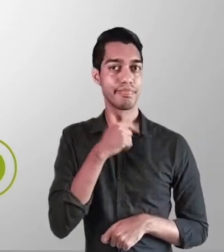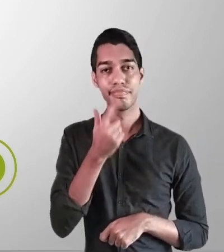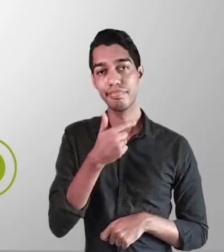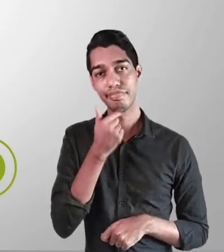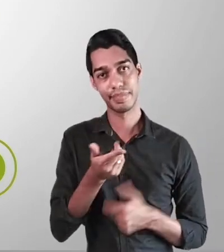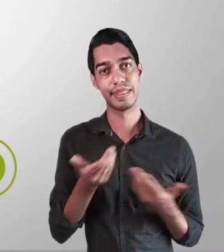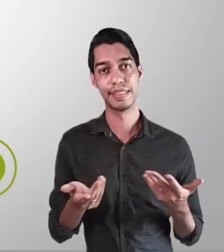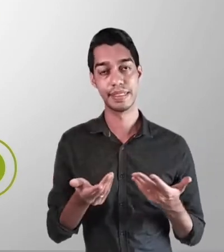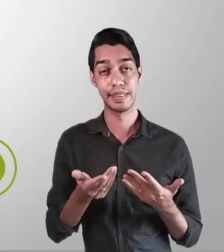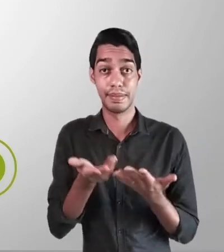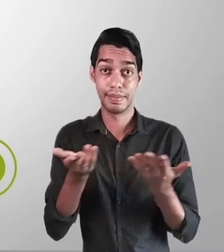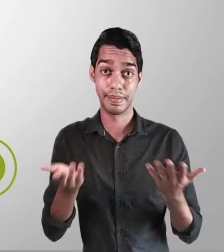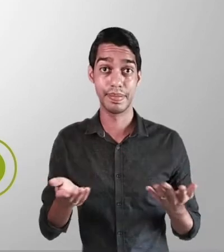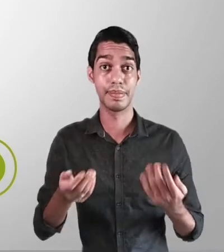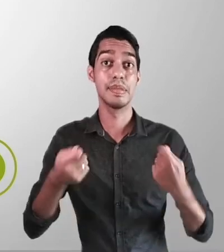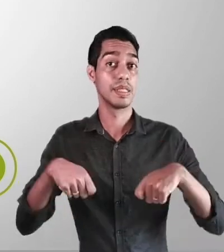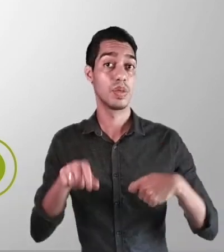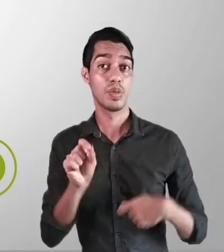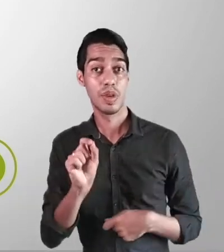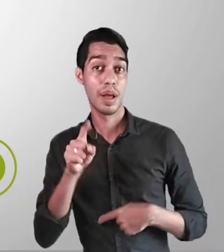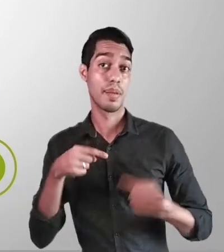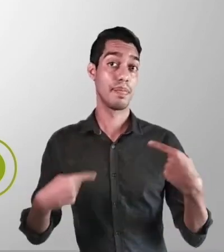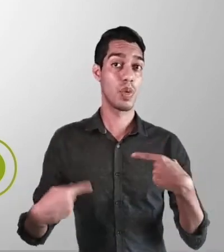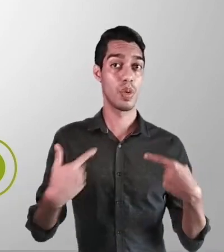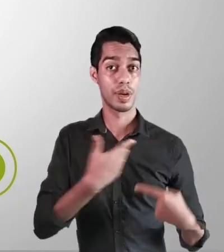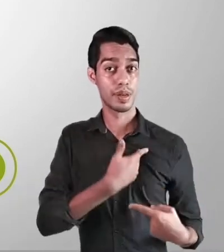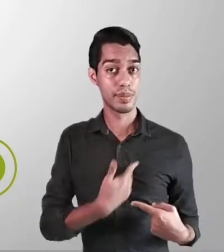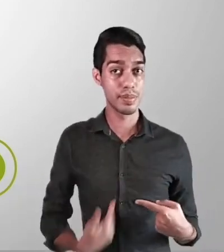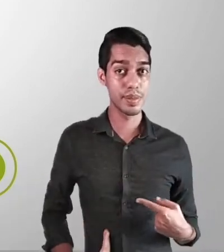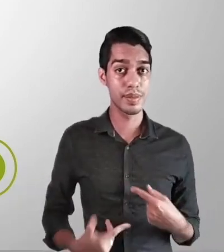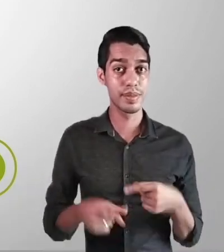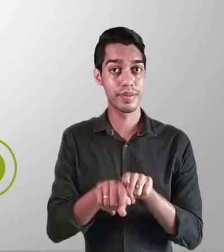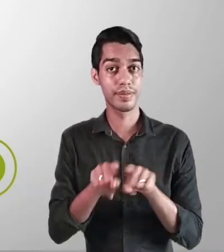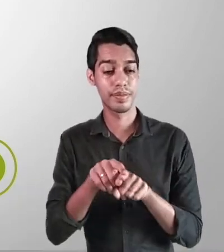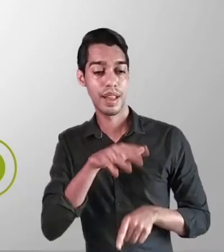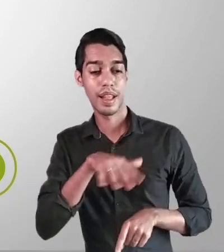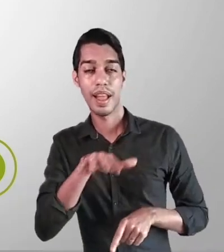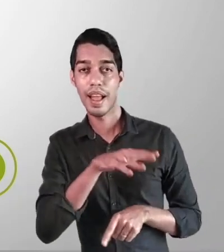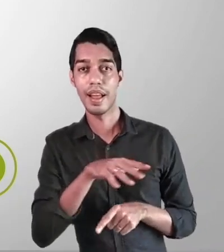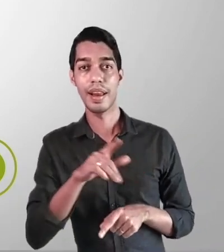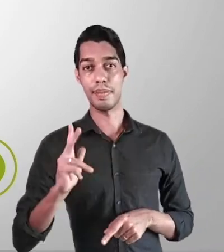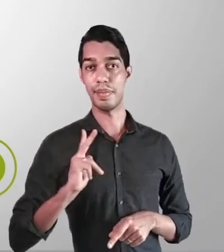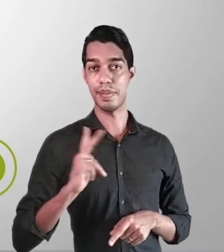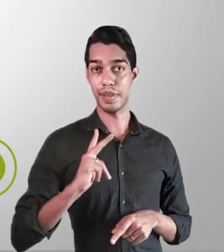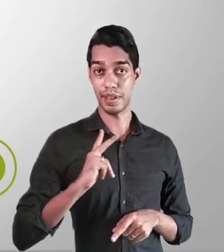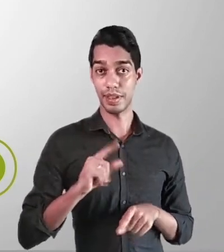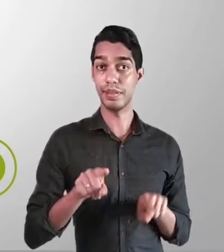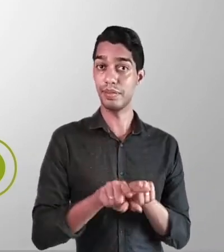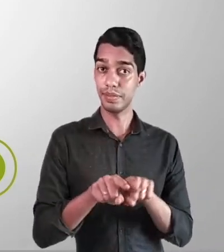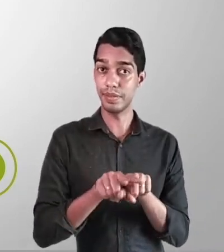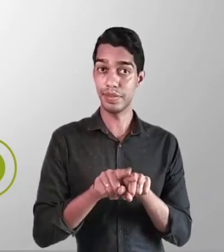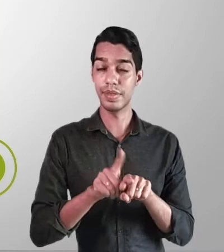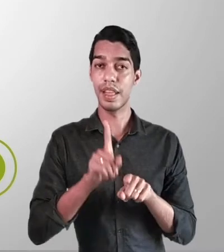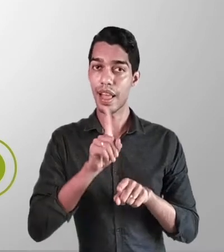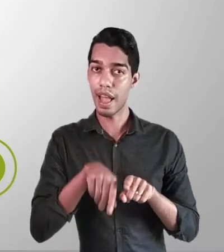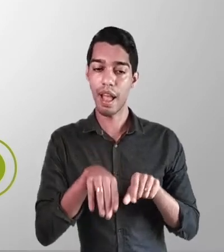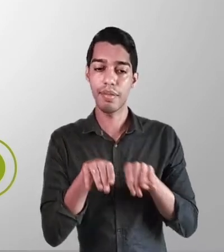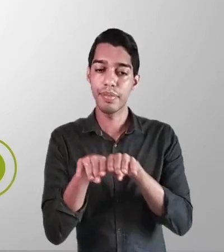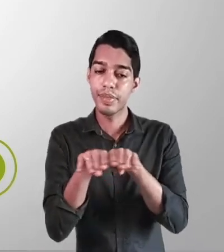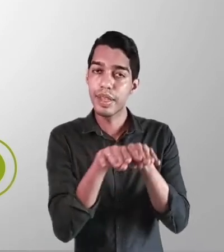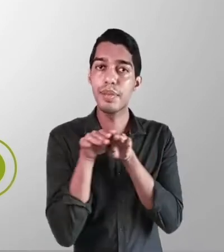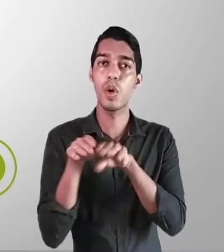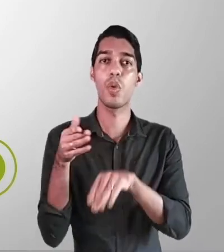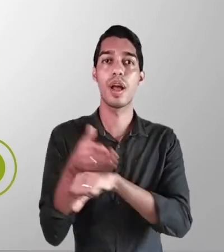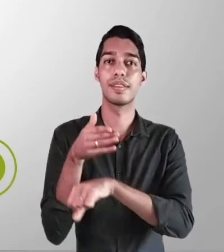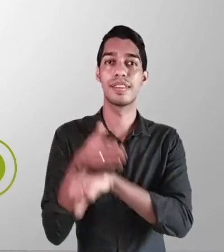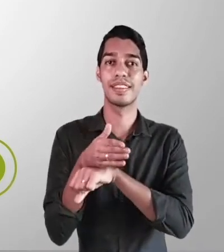haja, inclusive, políticas públicas e iniciativas do setor privado para democratizar o acesso a